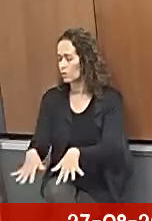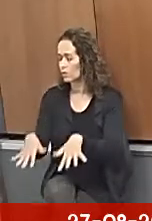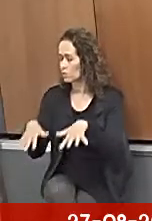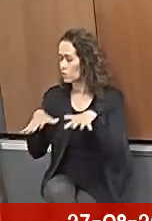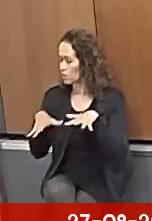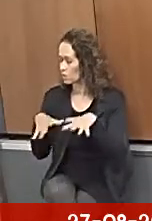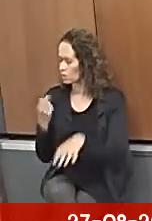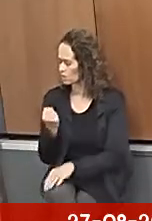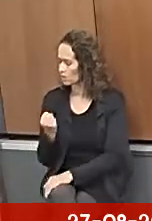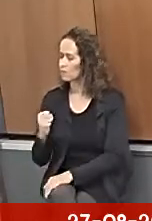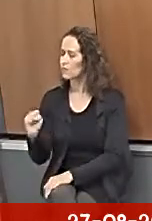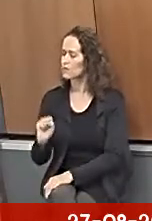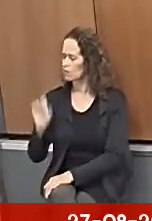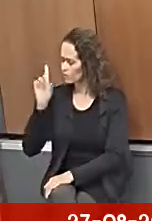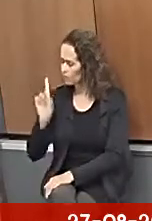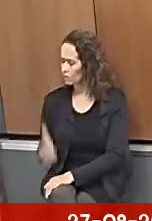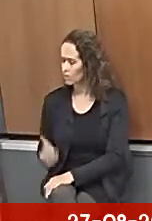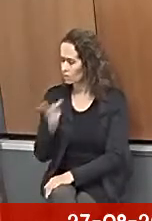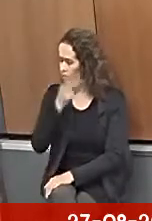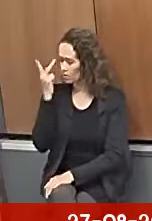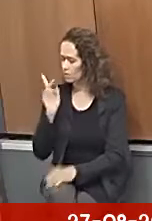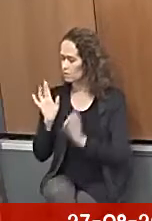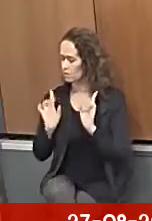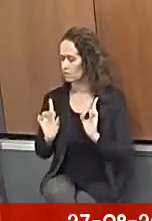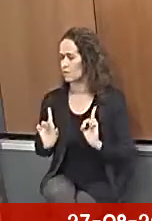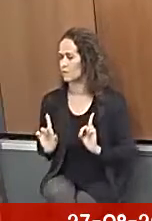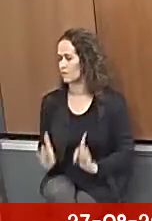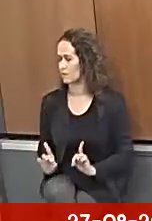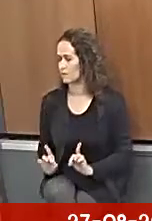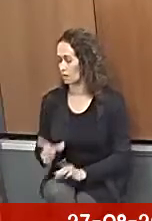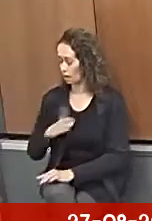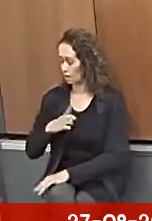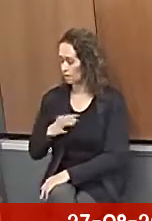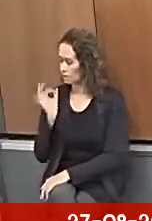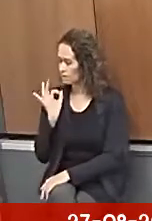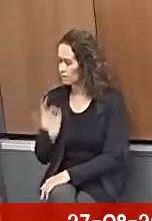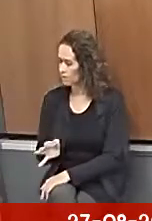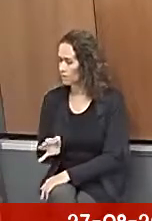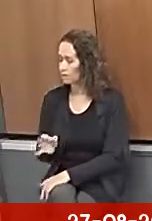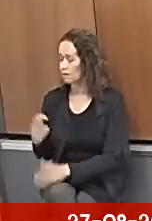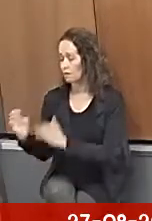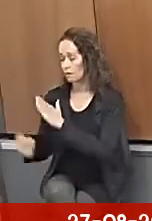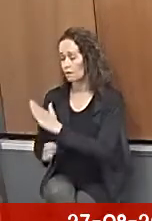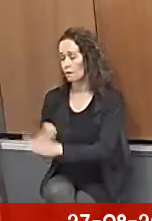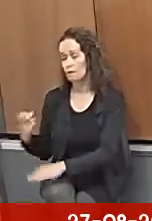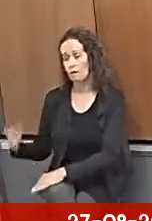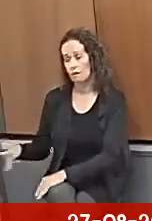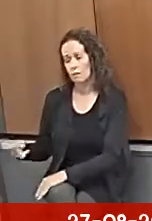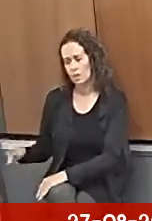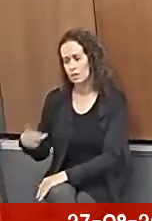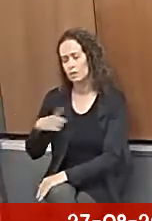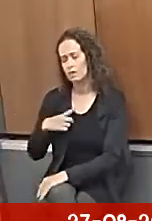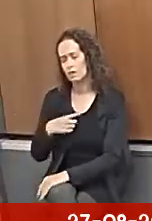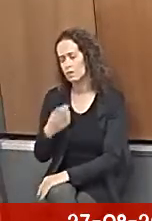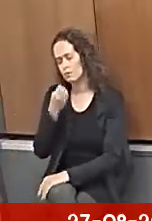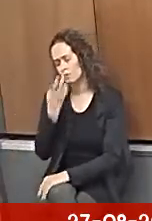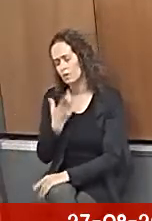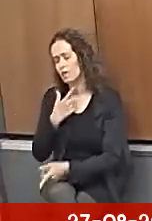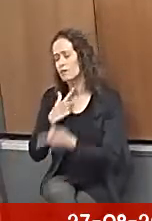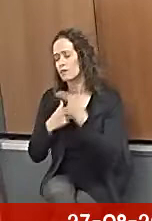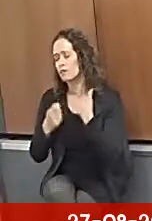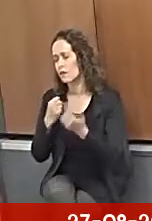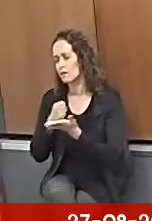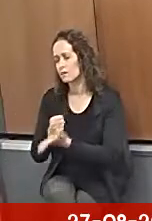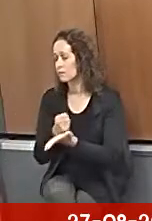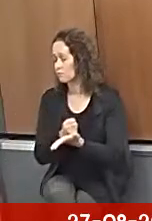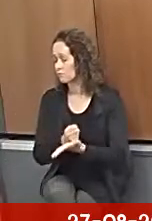a defesa desse direito da pessoa com deficiência eu tenho certeza que a minas arena é terá toda boa vontade porque a gente